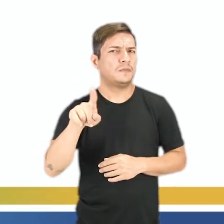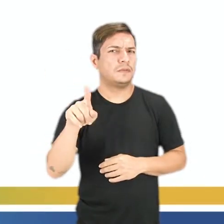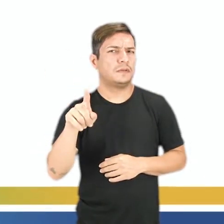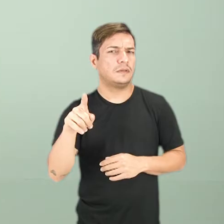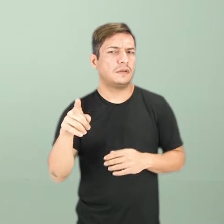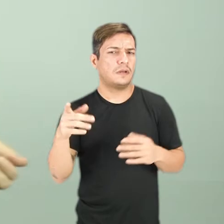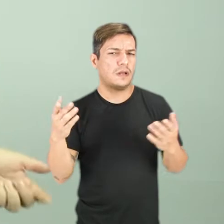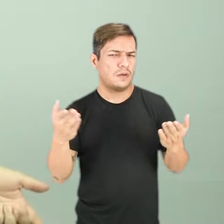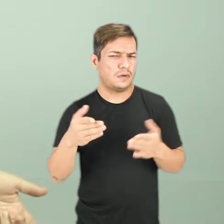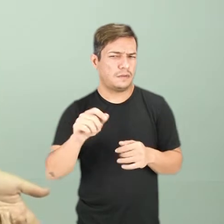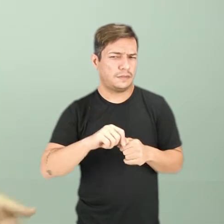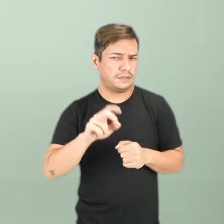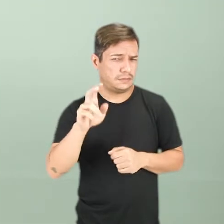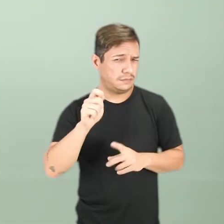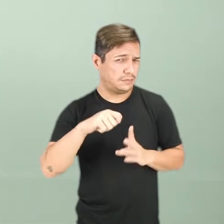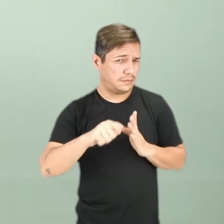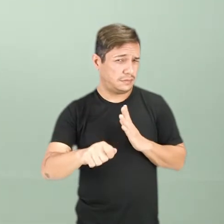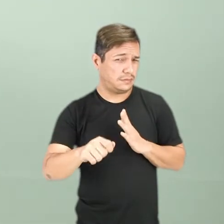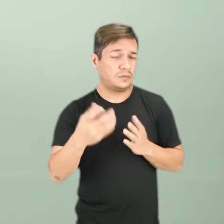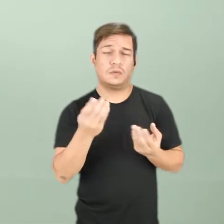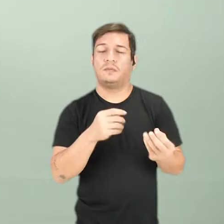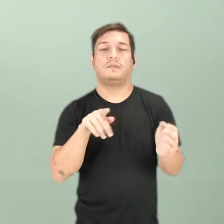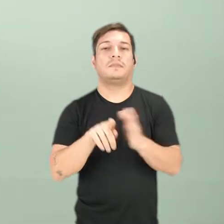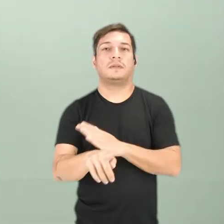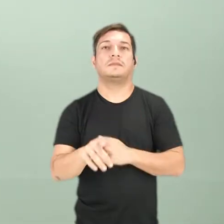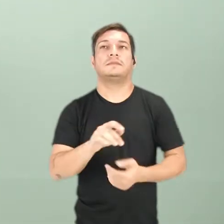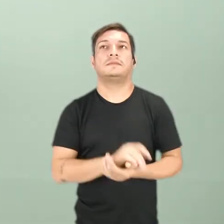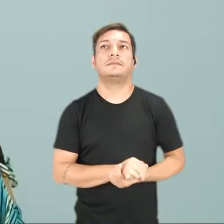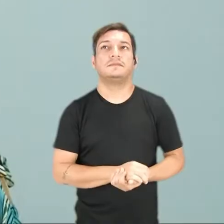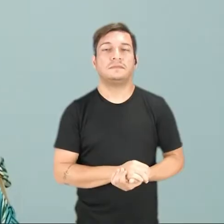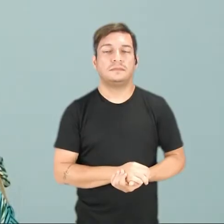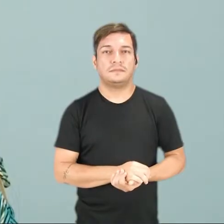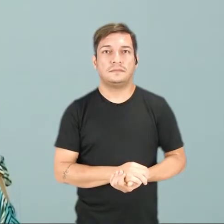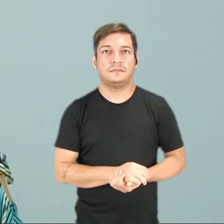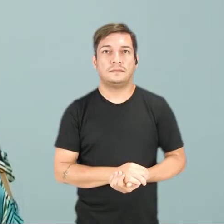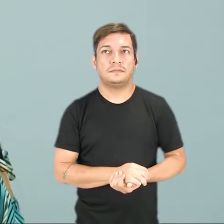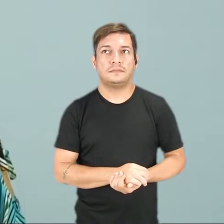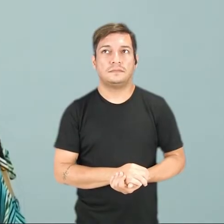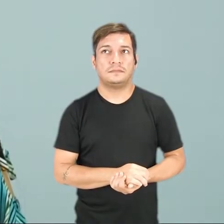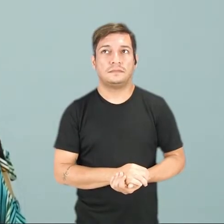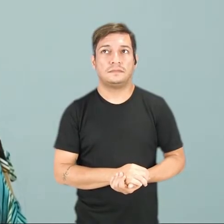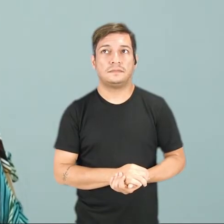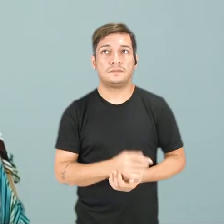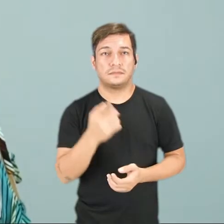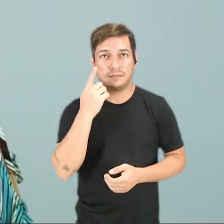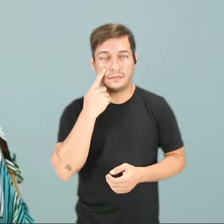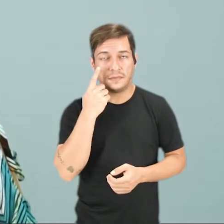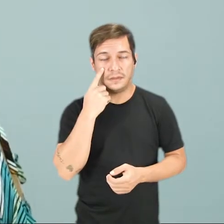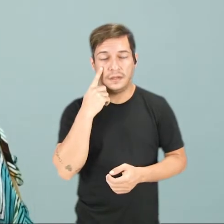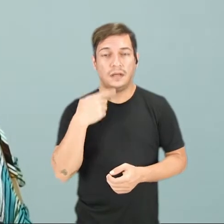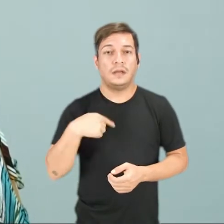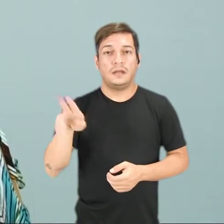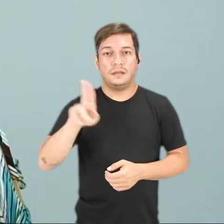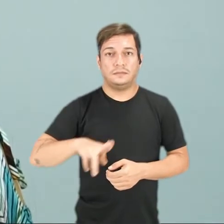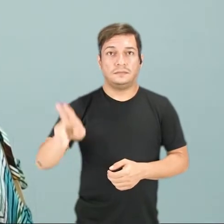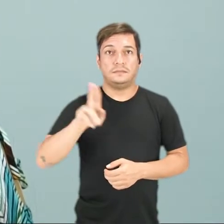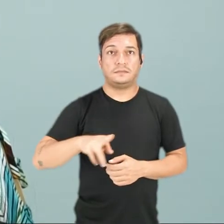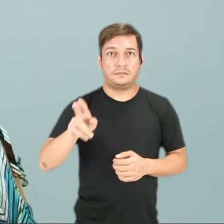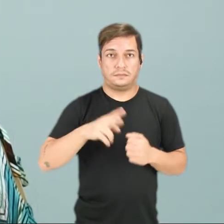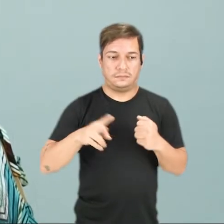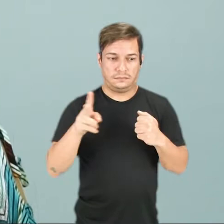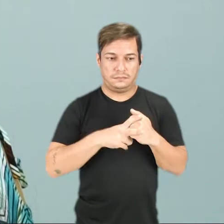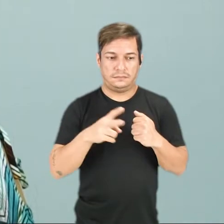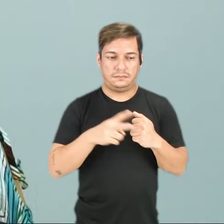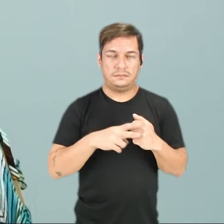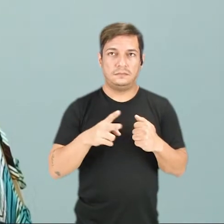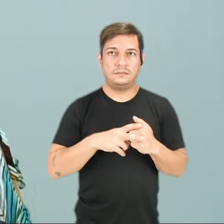shopping faz 5 meses? Olha só, uma perguntinha para você. Vou ter que usar o auxiliar did?